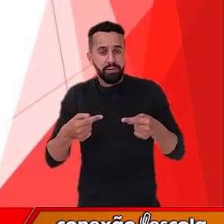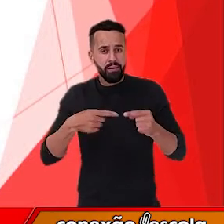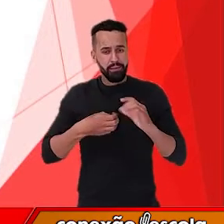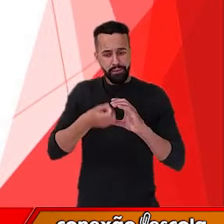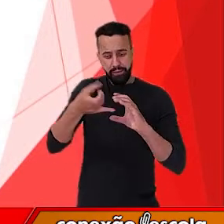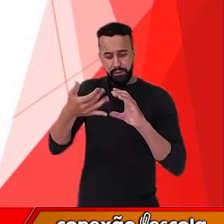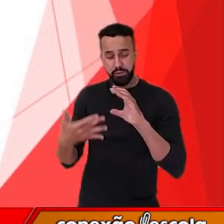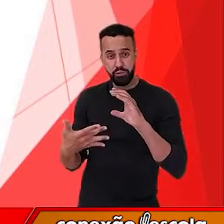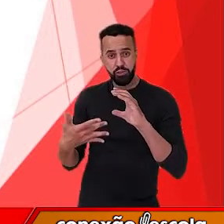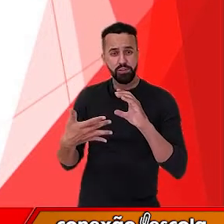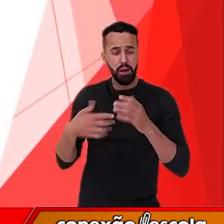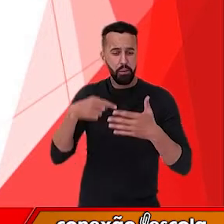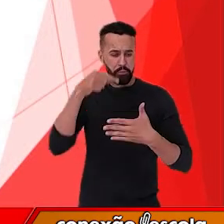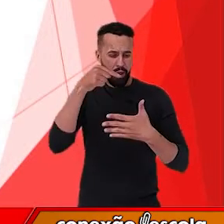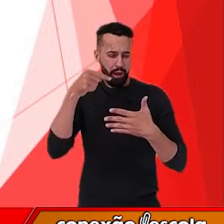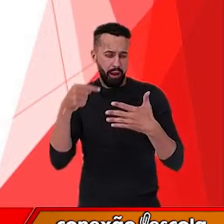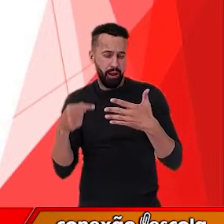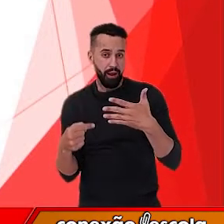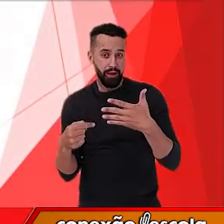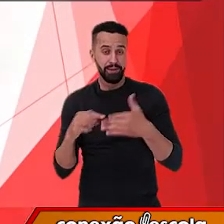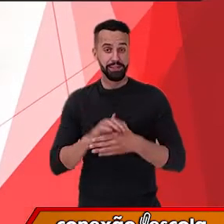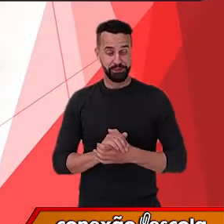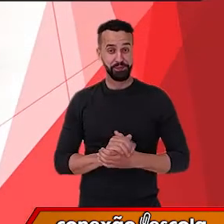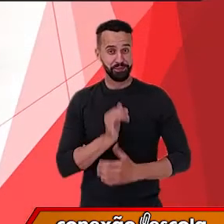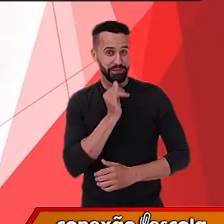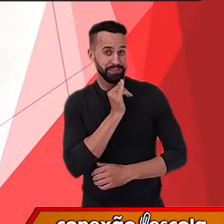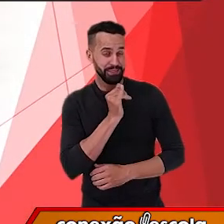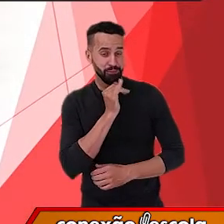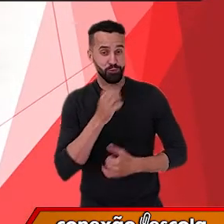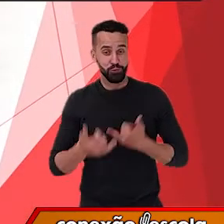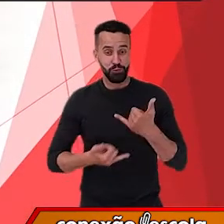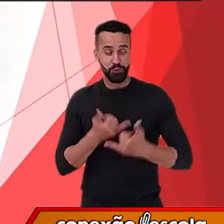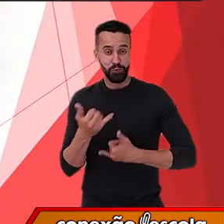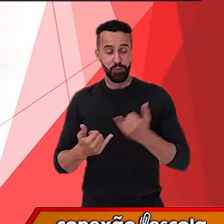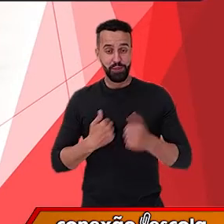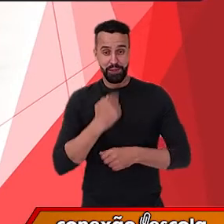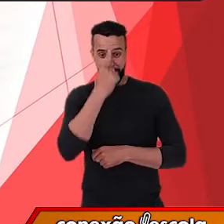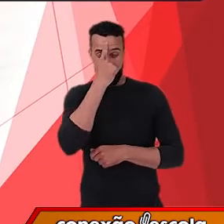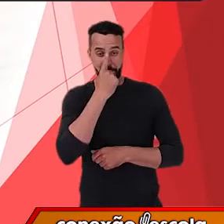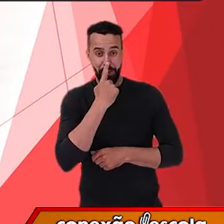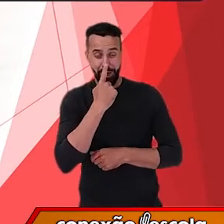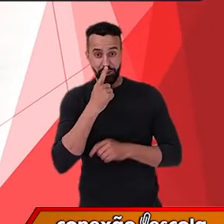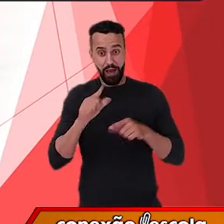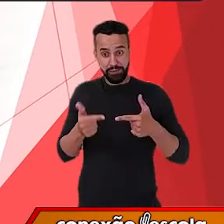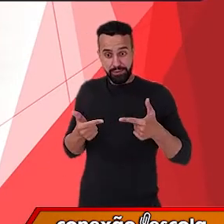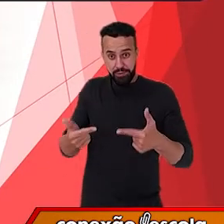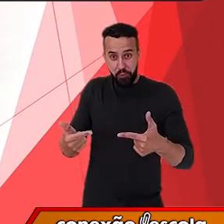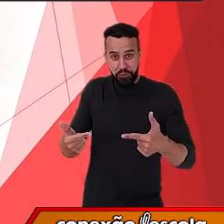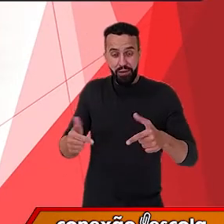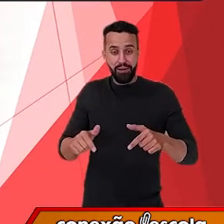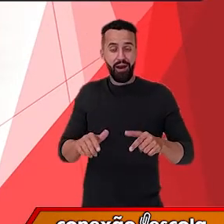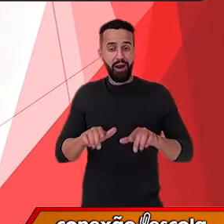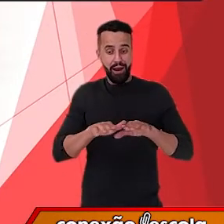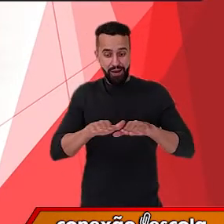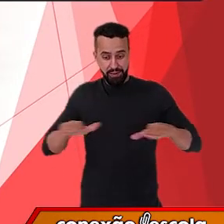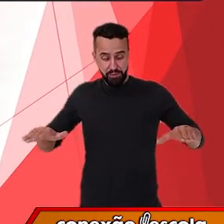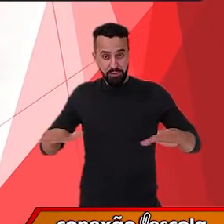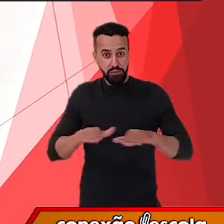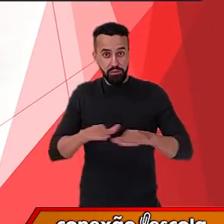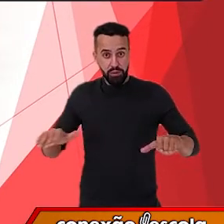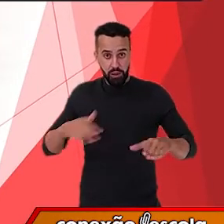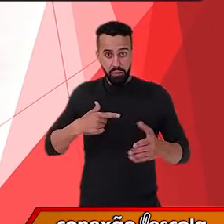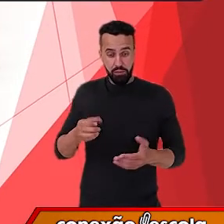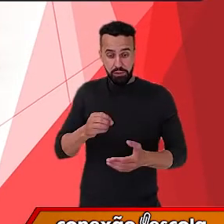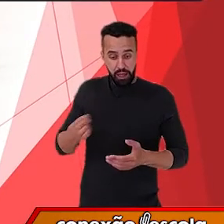uma dessas características, como, por exemplo, o jogo Imagem e Ação. Ele é um jogo de tabuleiro, ele